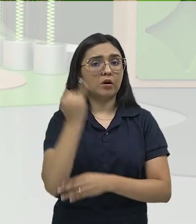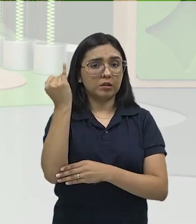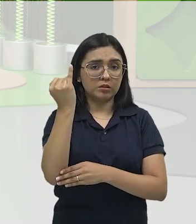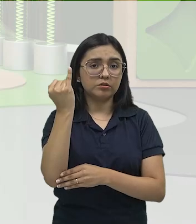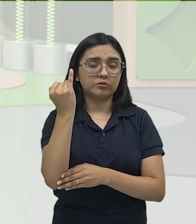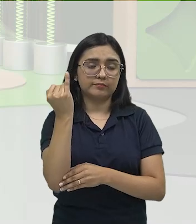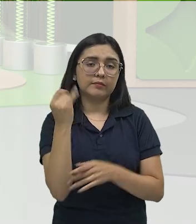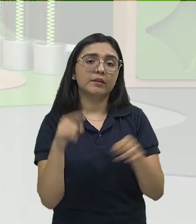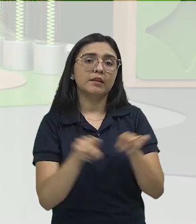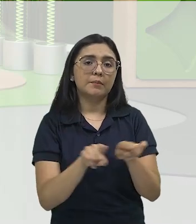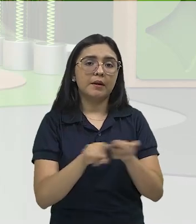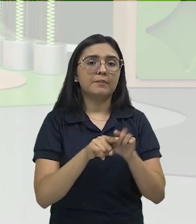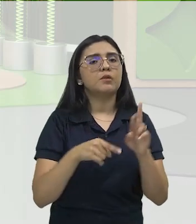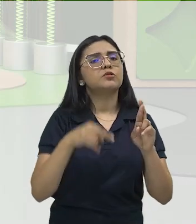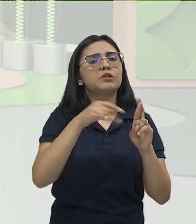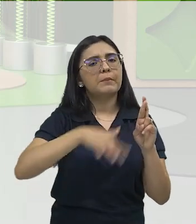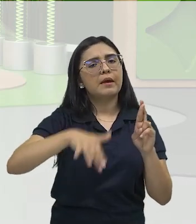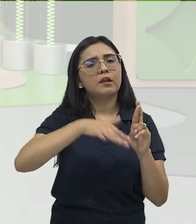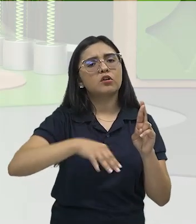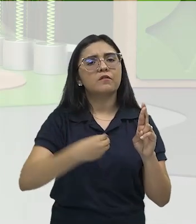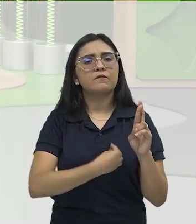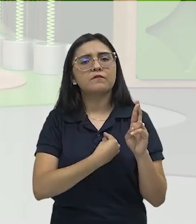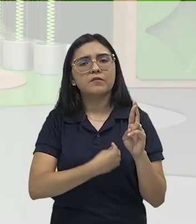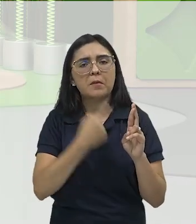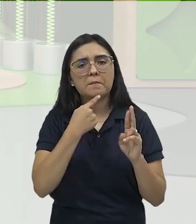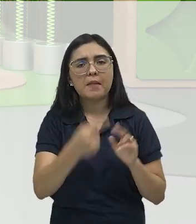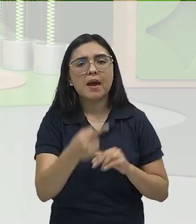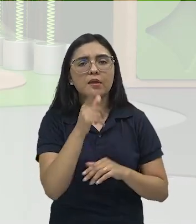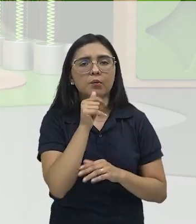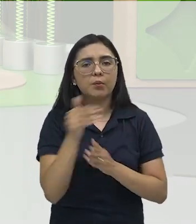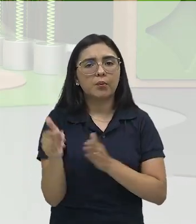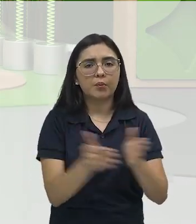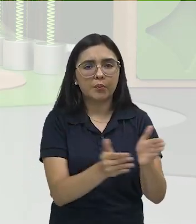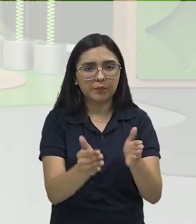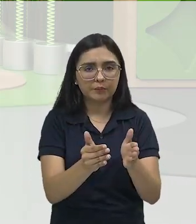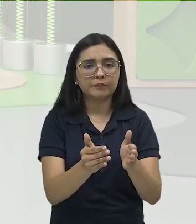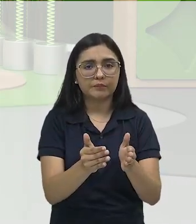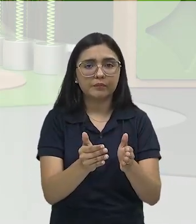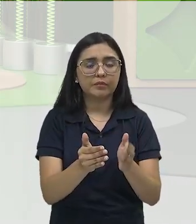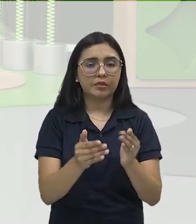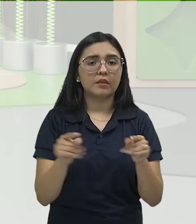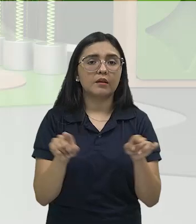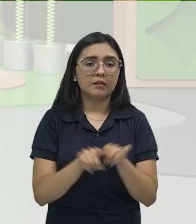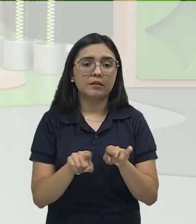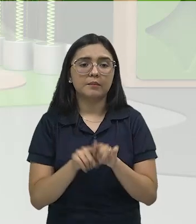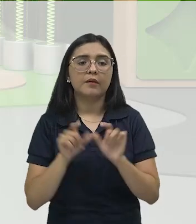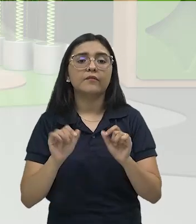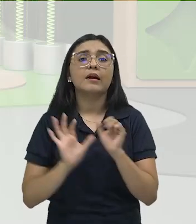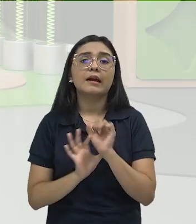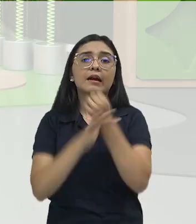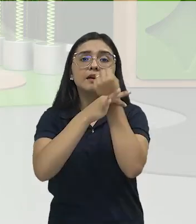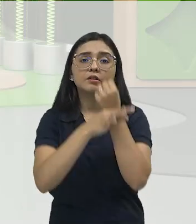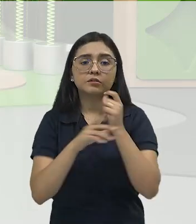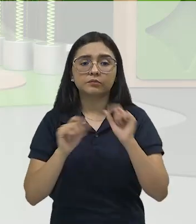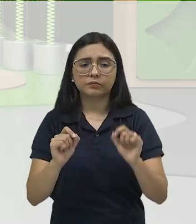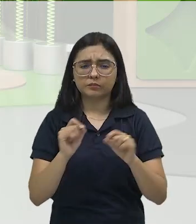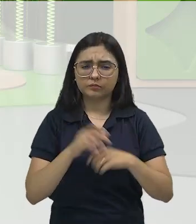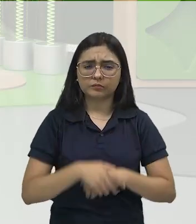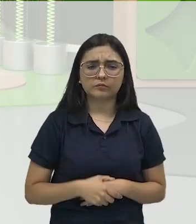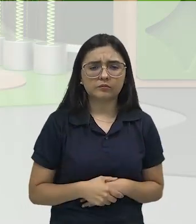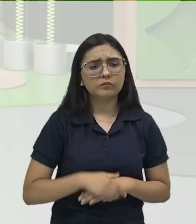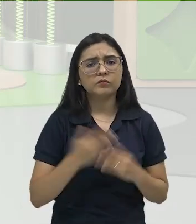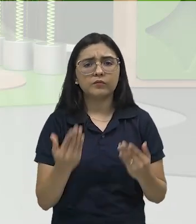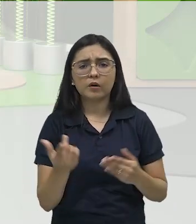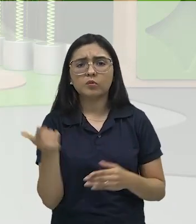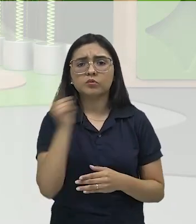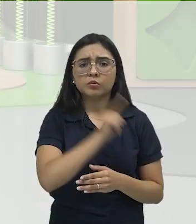aqueles que estão próximos ali, que estão vivendo perto do rio, é algo que vai garantir a sua